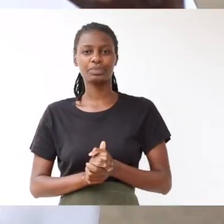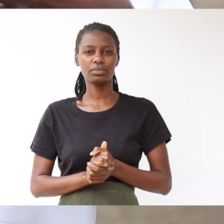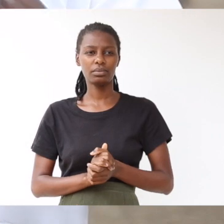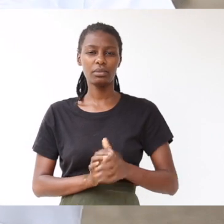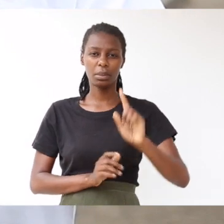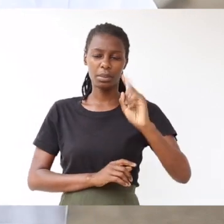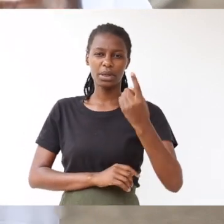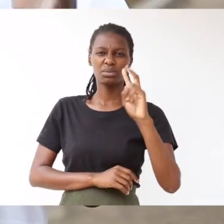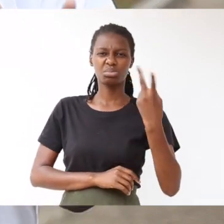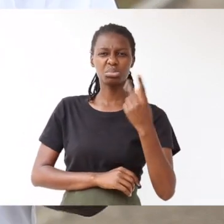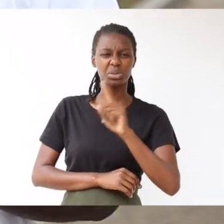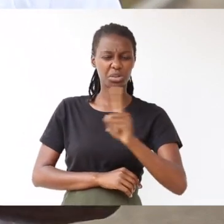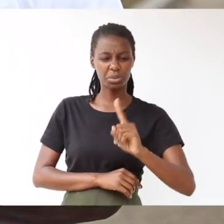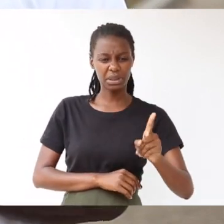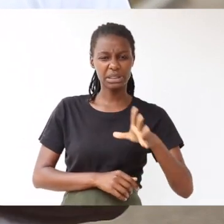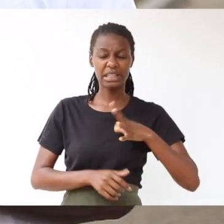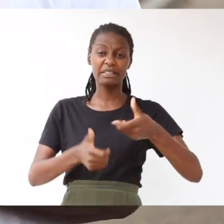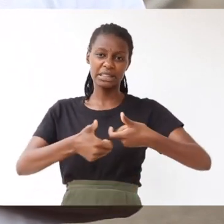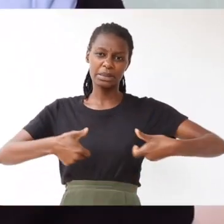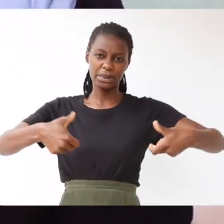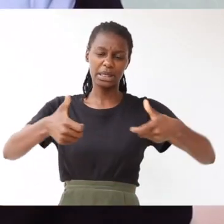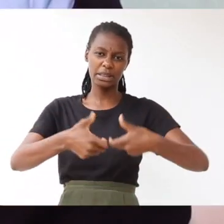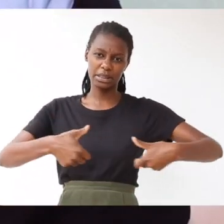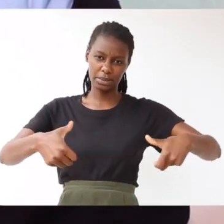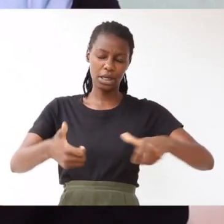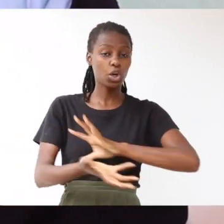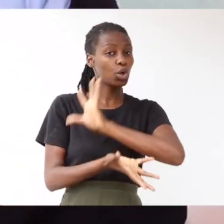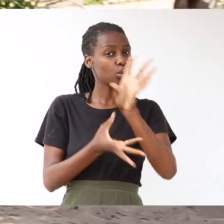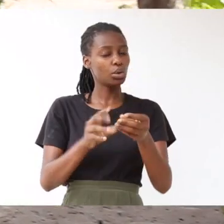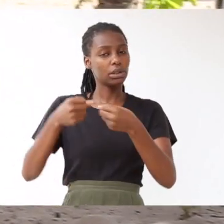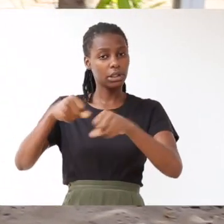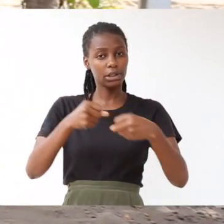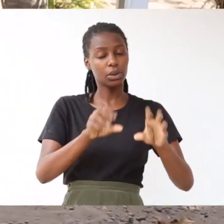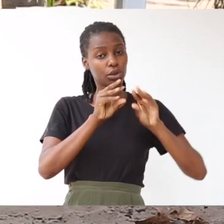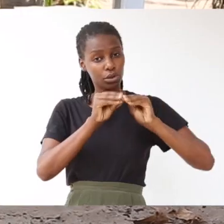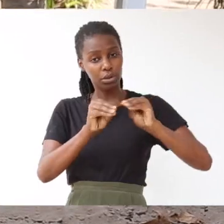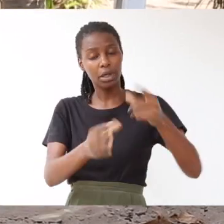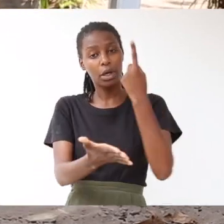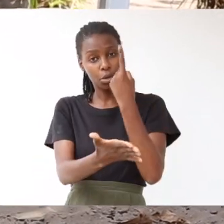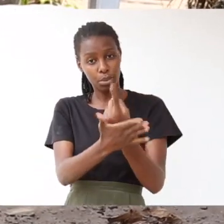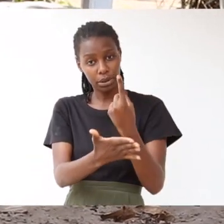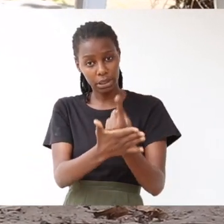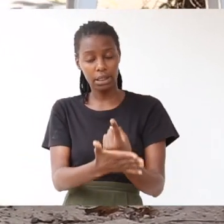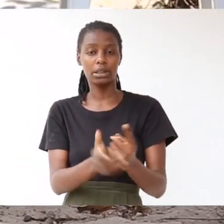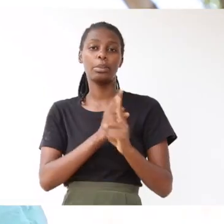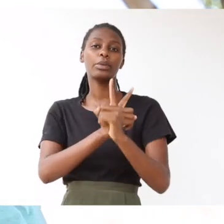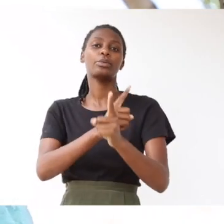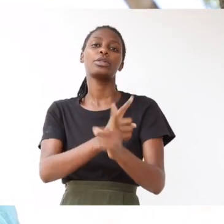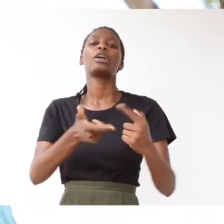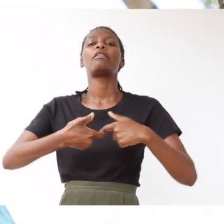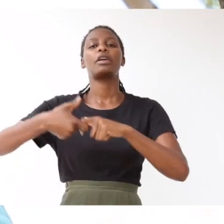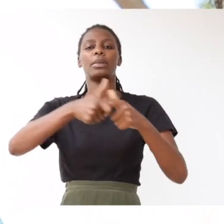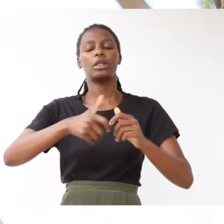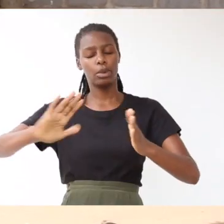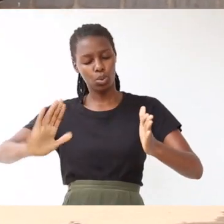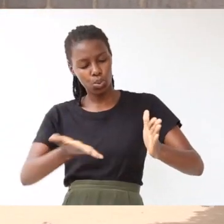mês, segundo mês, tive alguns seminários, né? Toda a ação educativa é importante a participação da família para reduzir